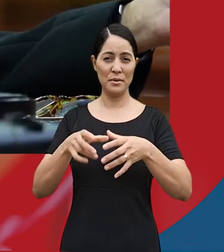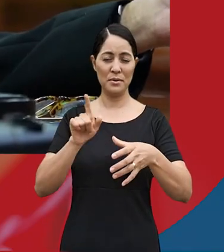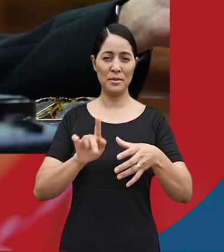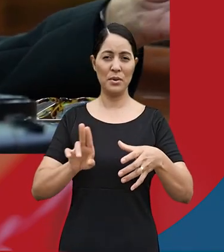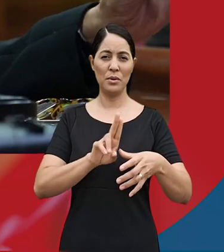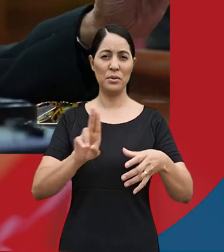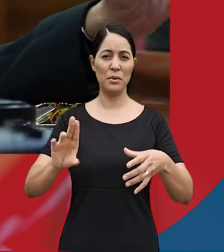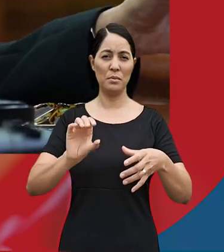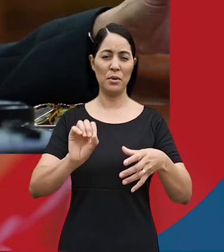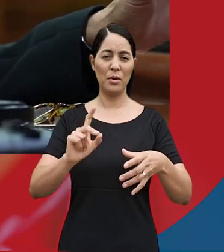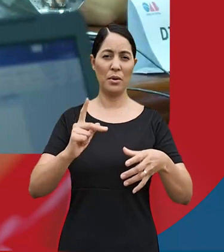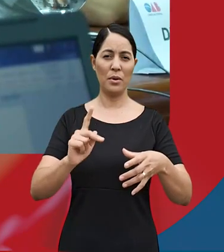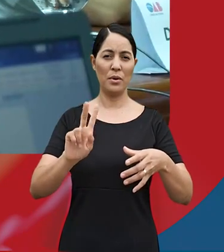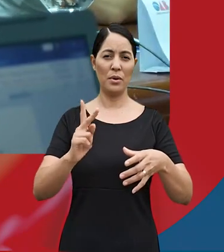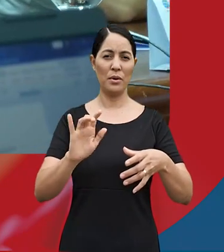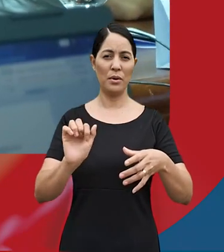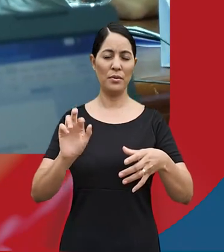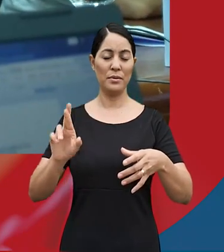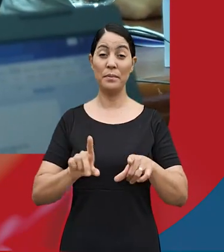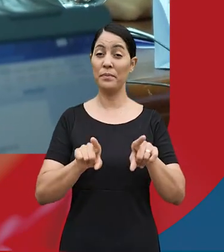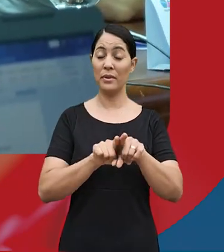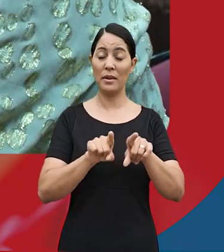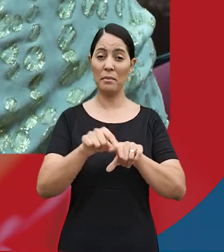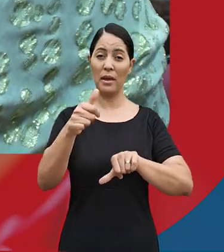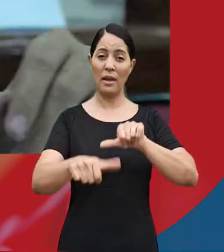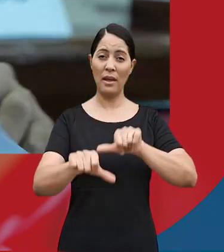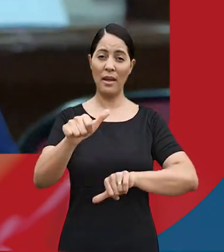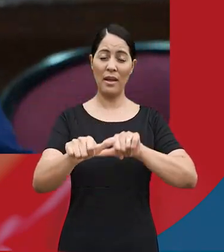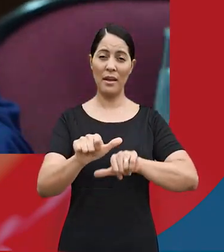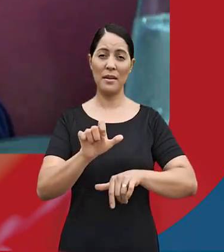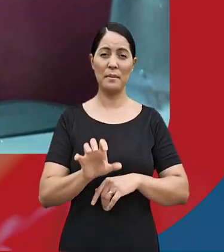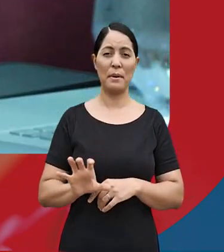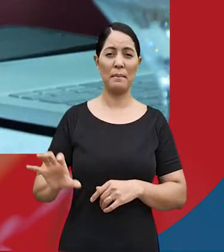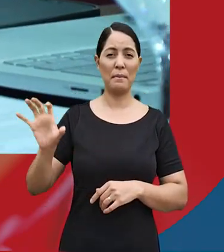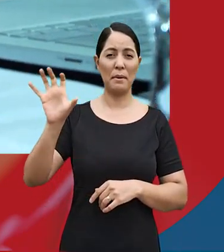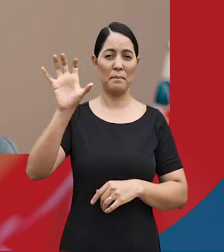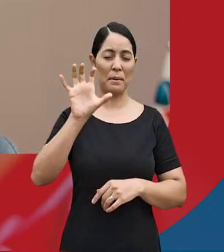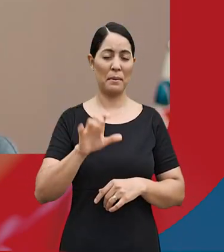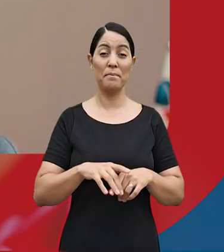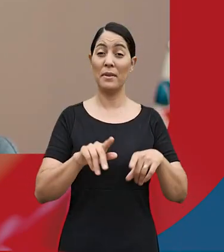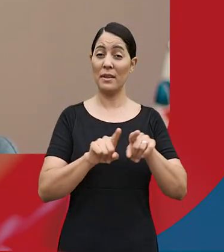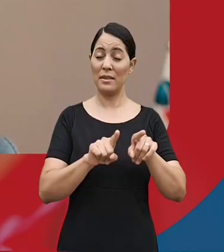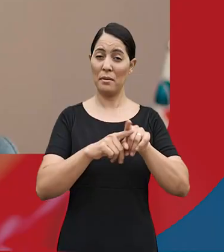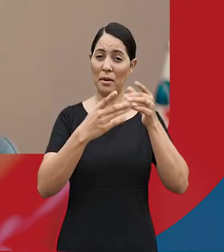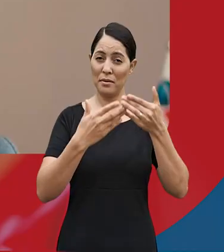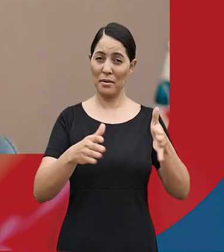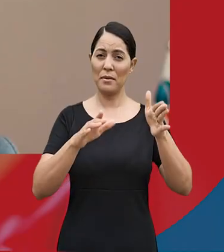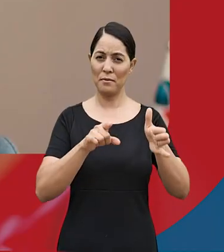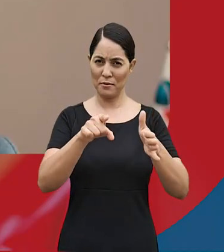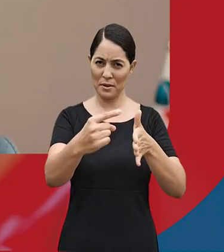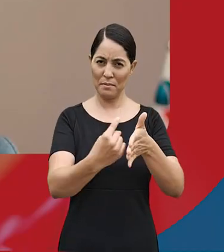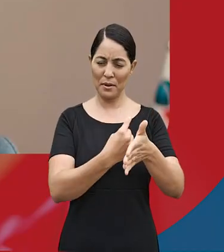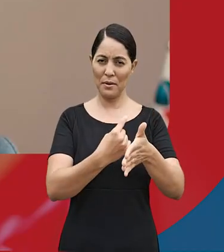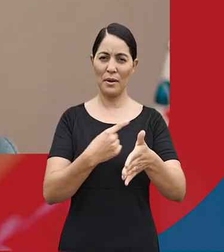Federal, Ofir Cavalcante. O balanço das sessões ordinárias das câmaras e turmas. Quadro Portas Abertas,